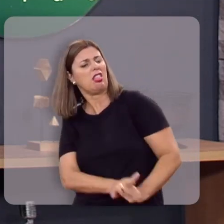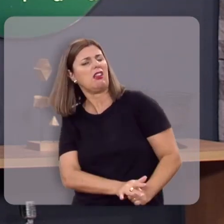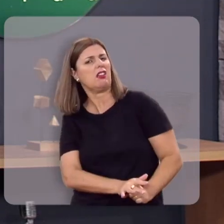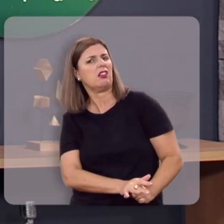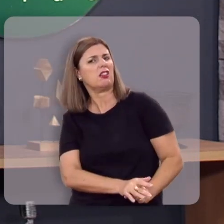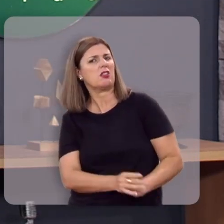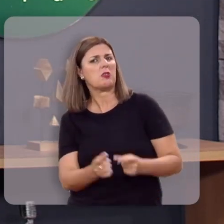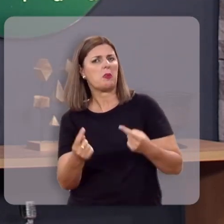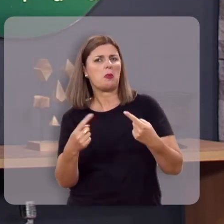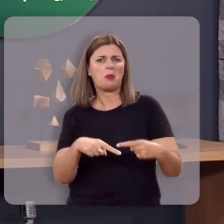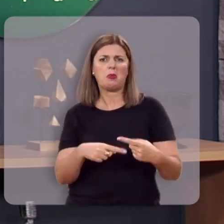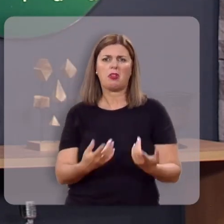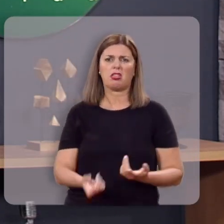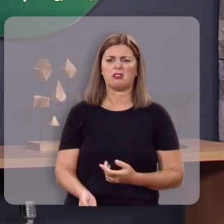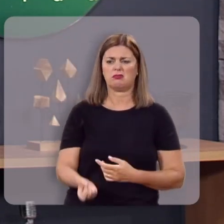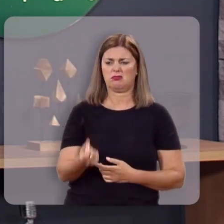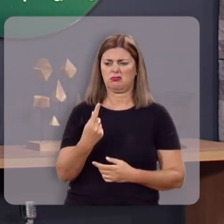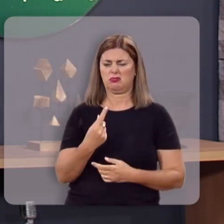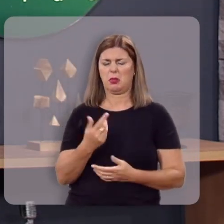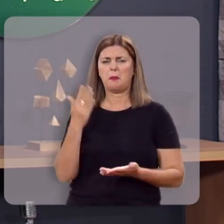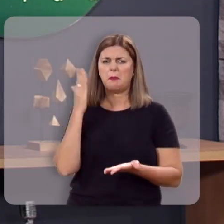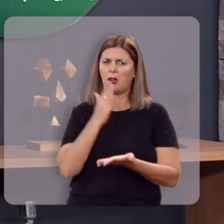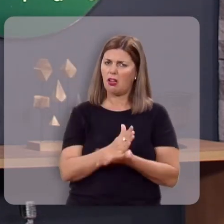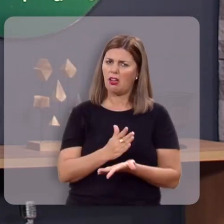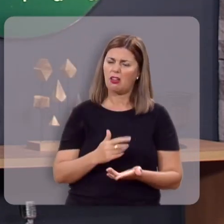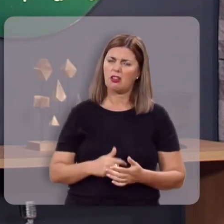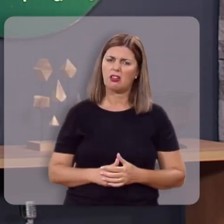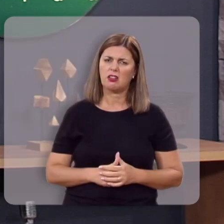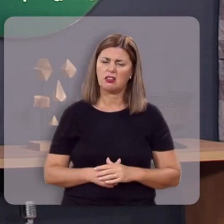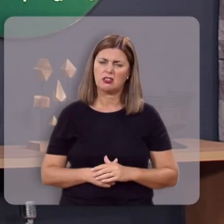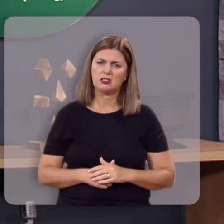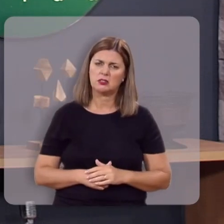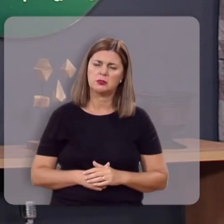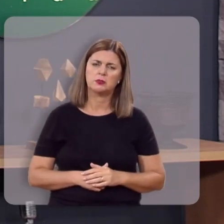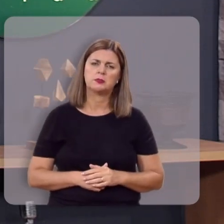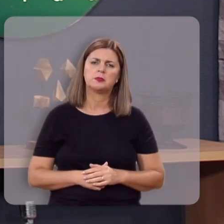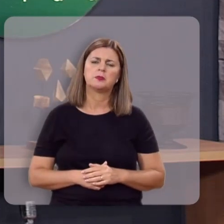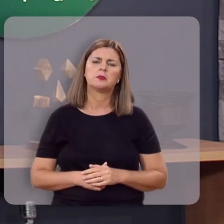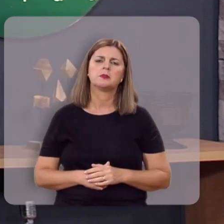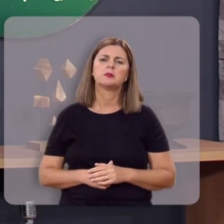de assassinato de reputação. Para com isso.